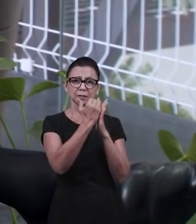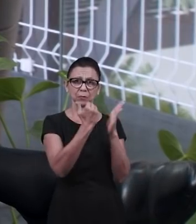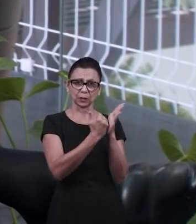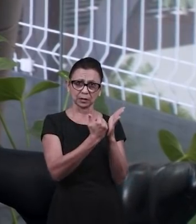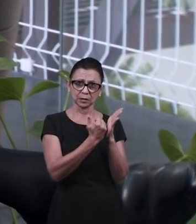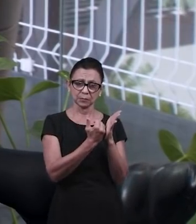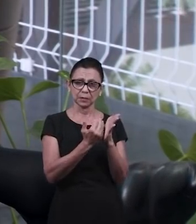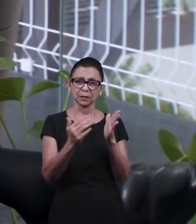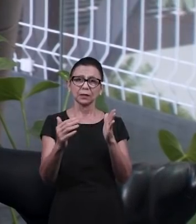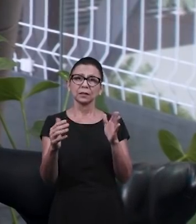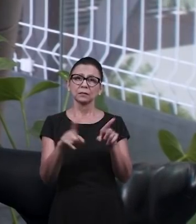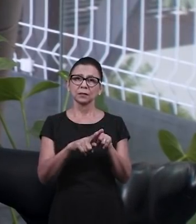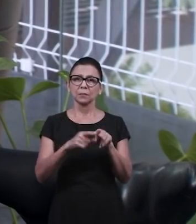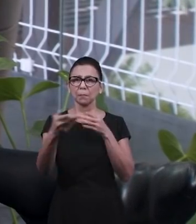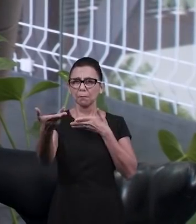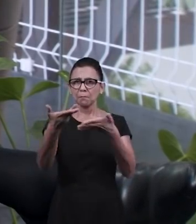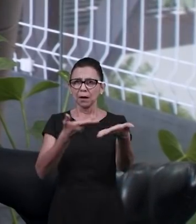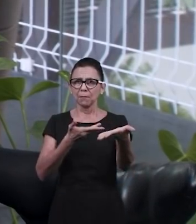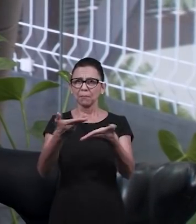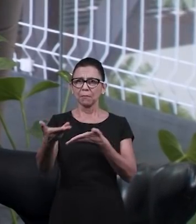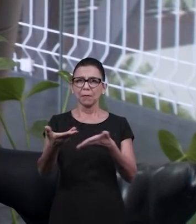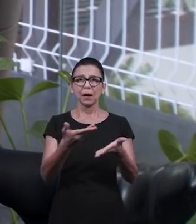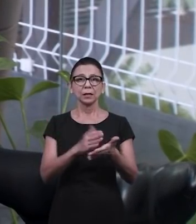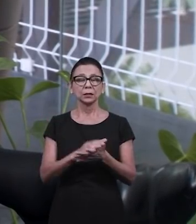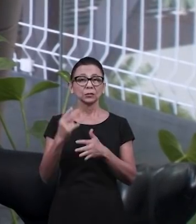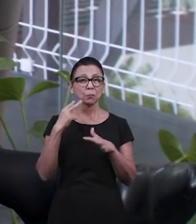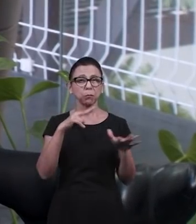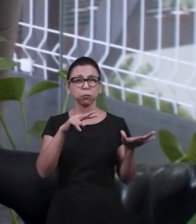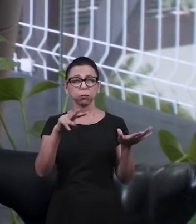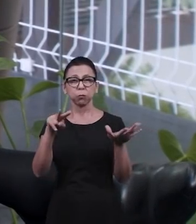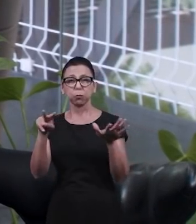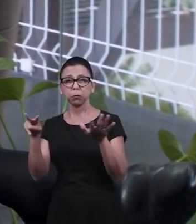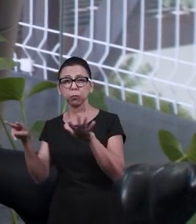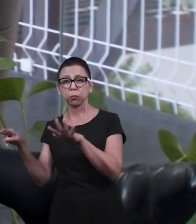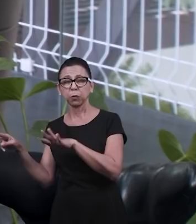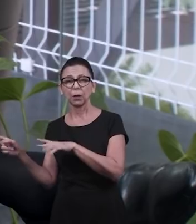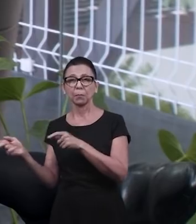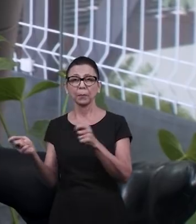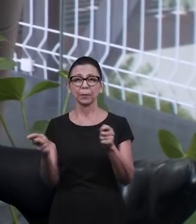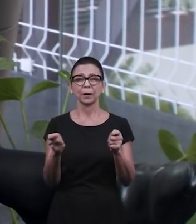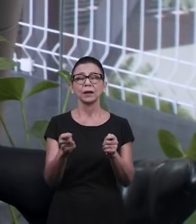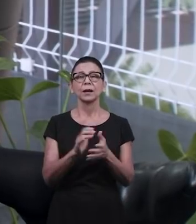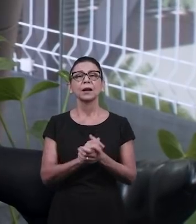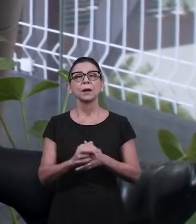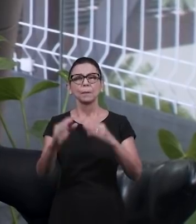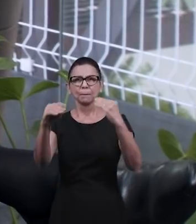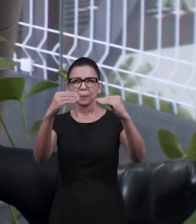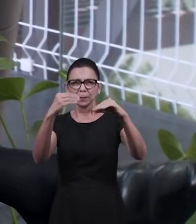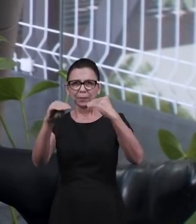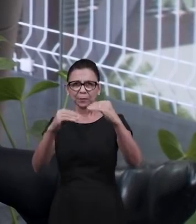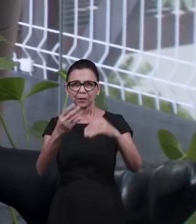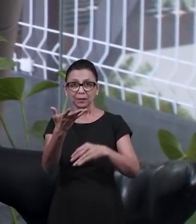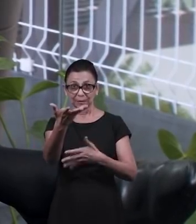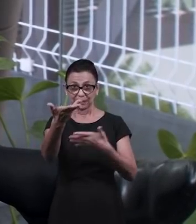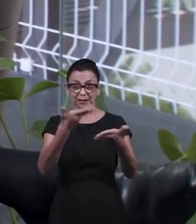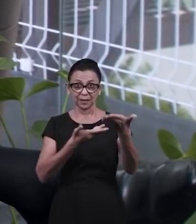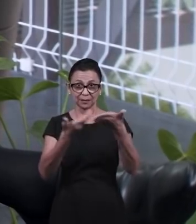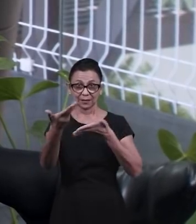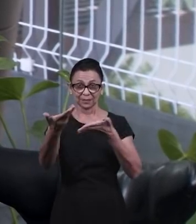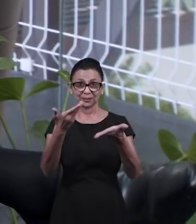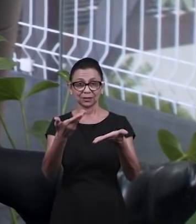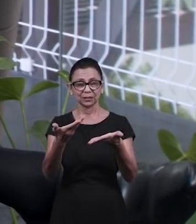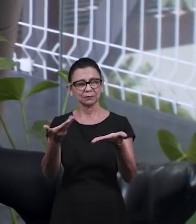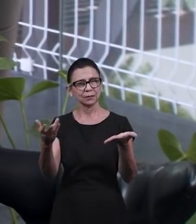disso, temos recebido centenas de mensagens todas as semanas. Ah, e você também quer interagir conosco? Mande